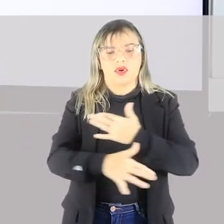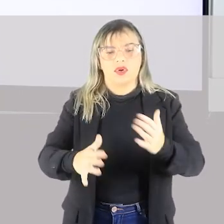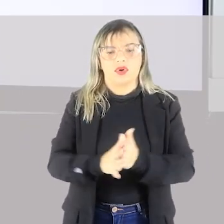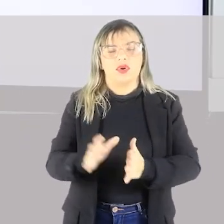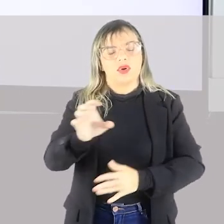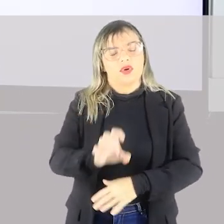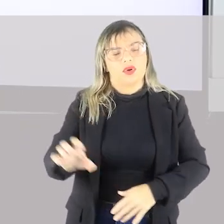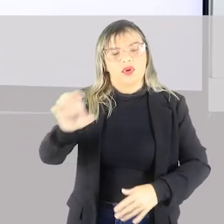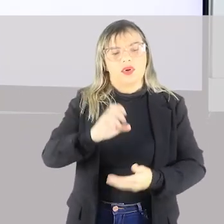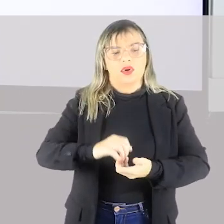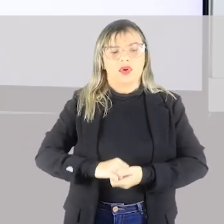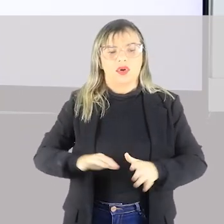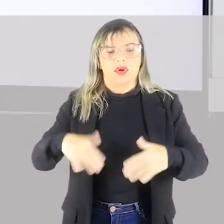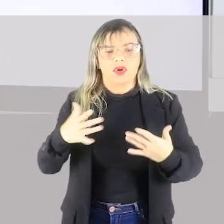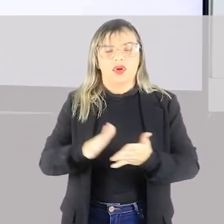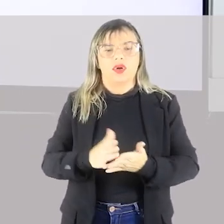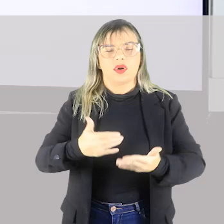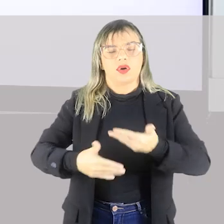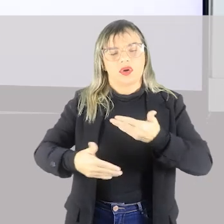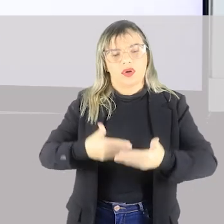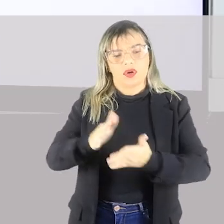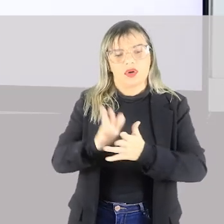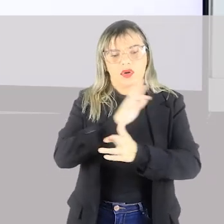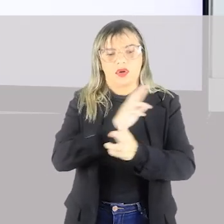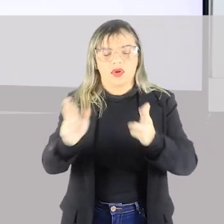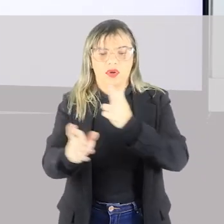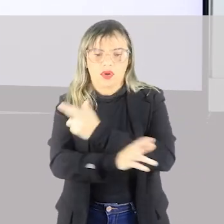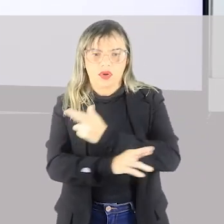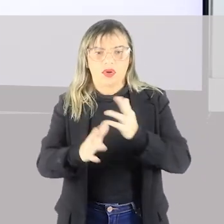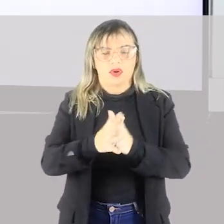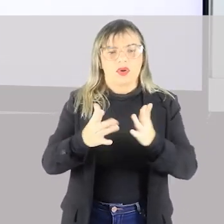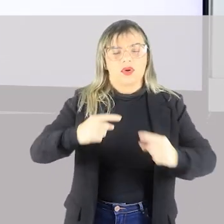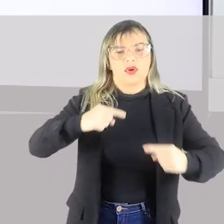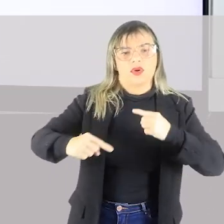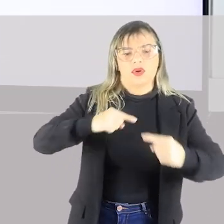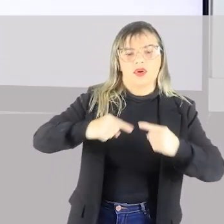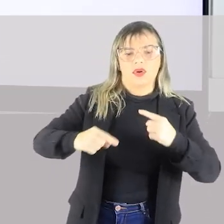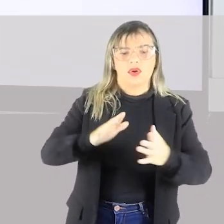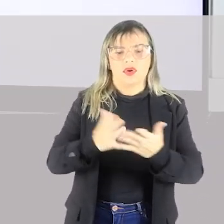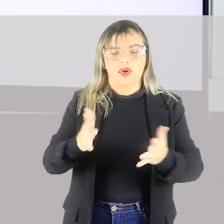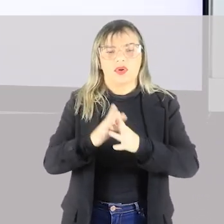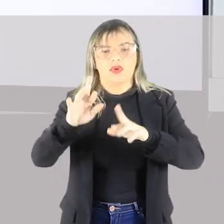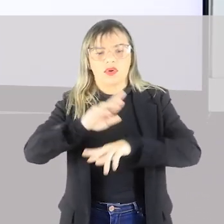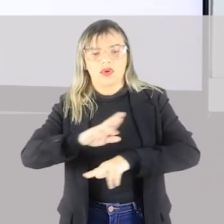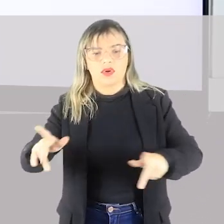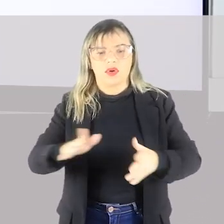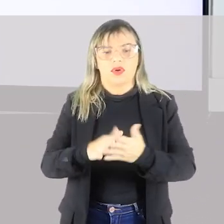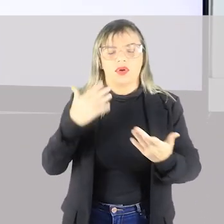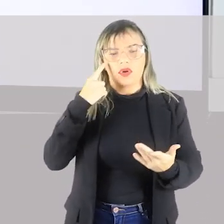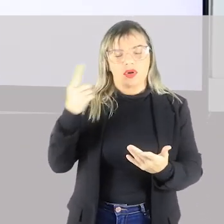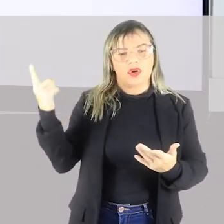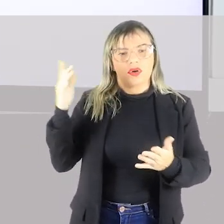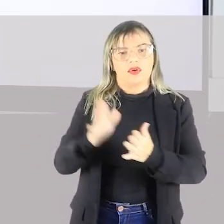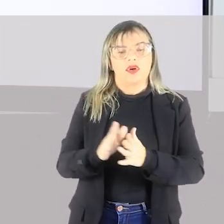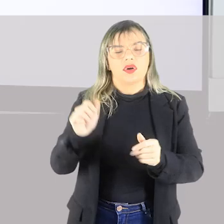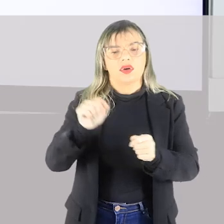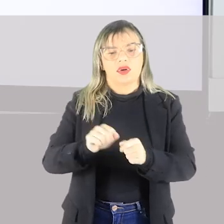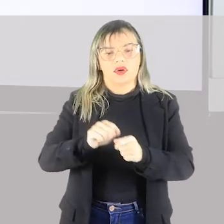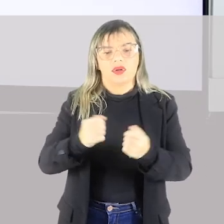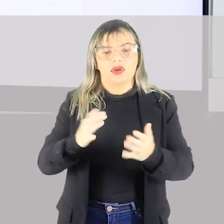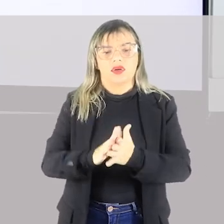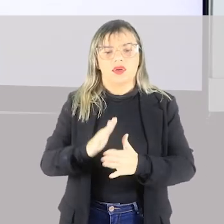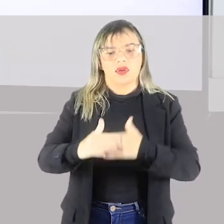região. Tal relação entre essas políticas públicas diferentes irá determinar